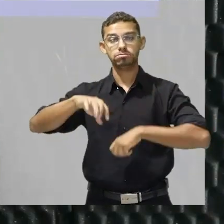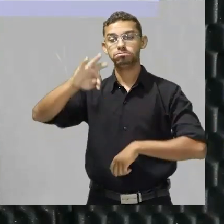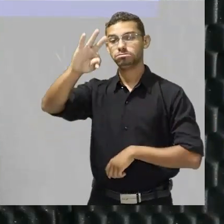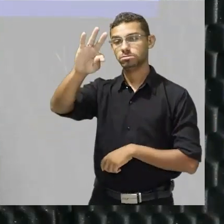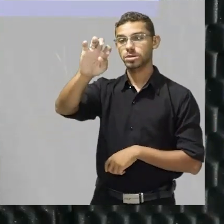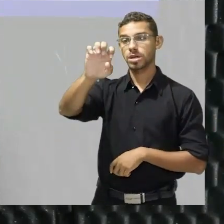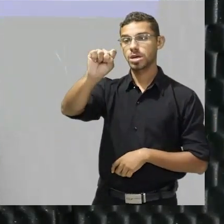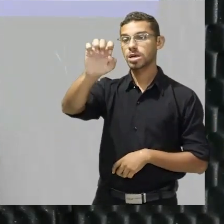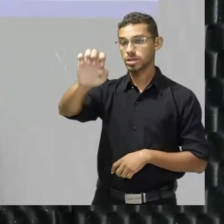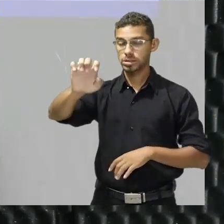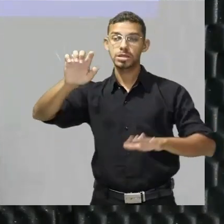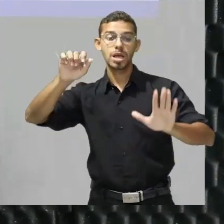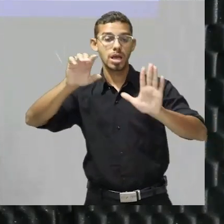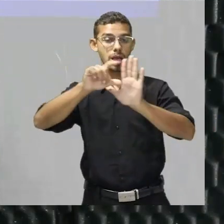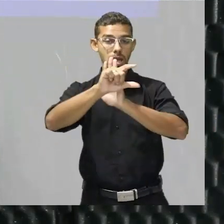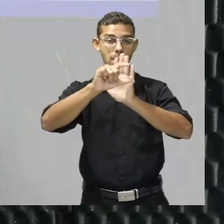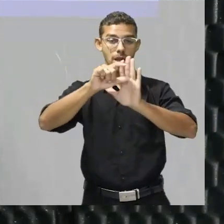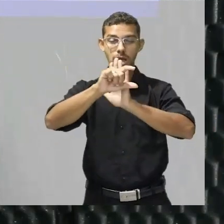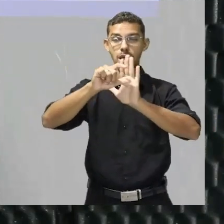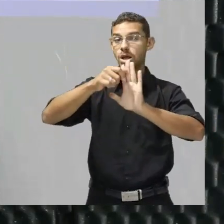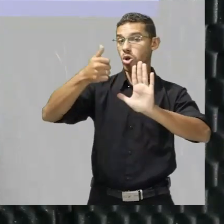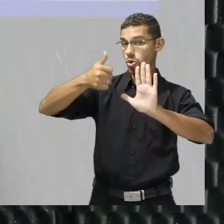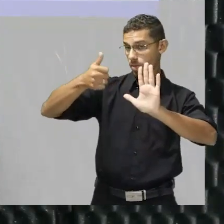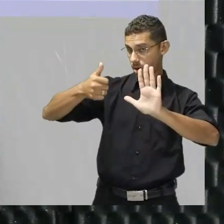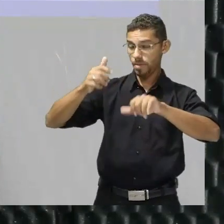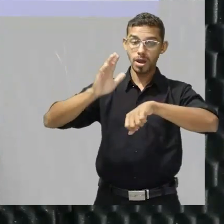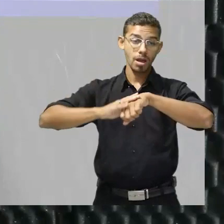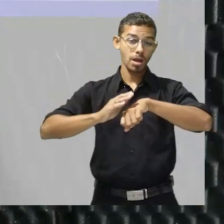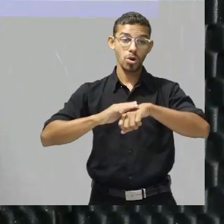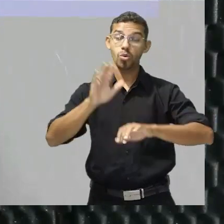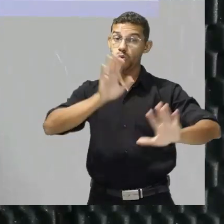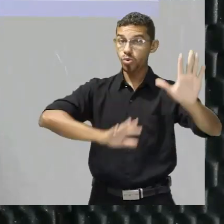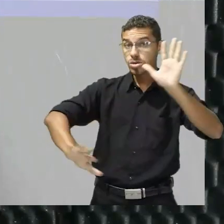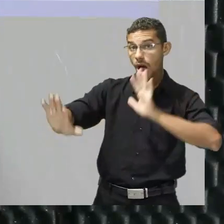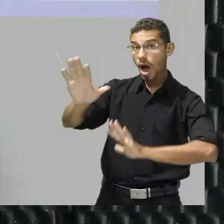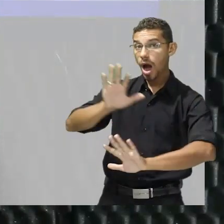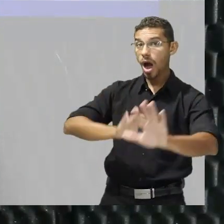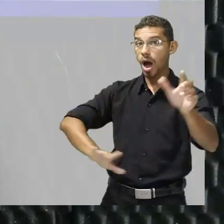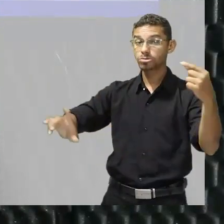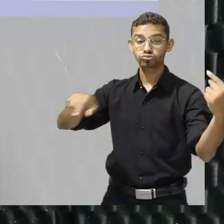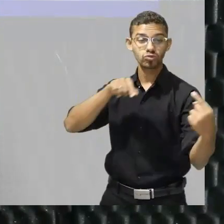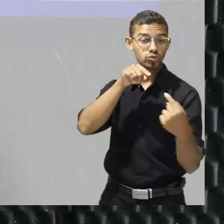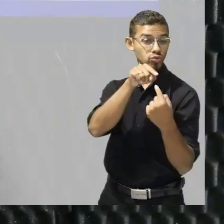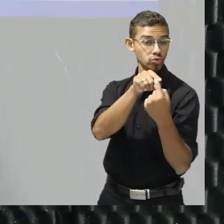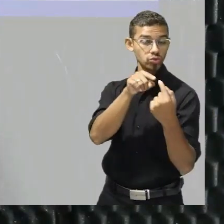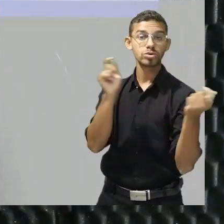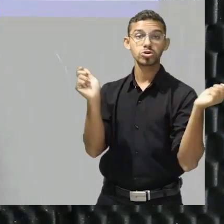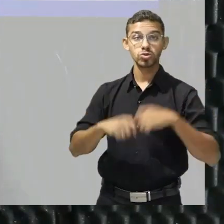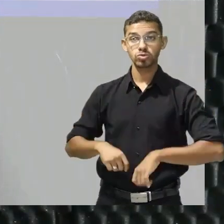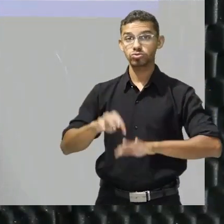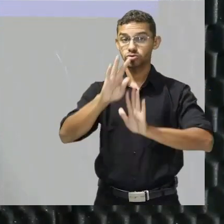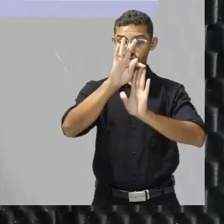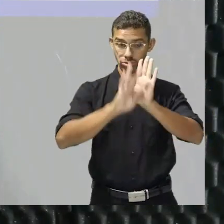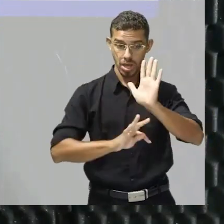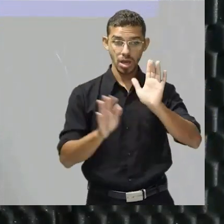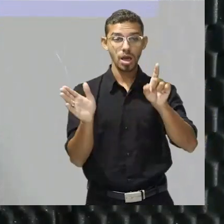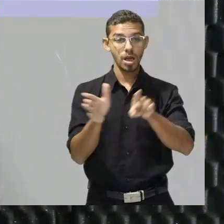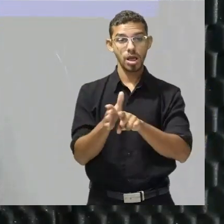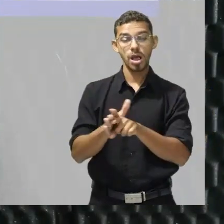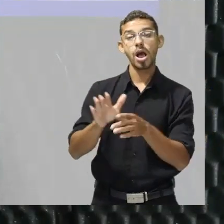tese Tá certo então muito cuidado com os objetivos que vão aparecer no seu texto e com essas